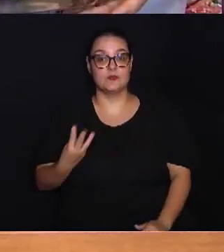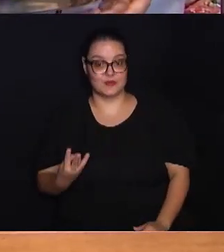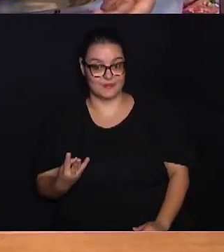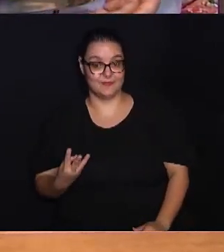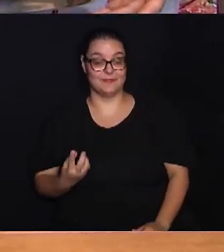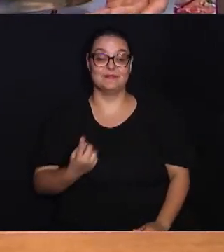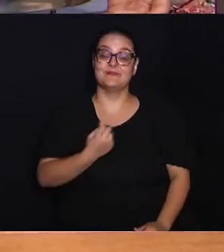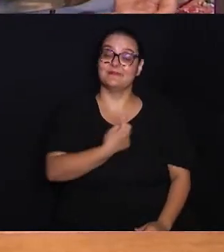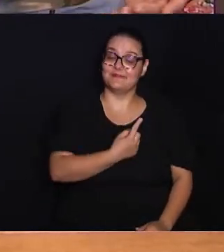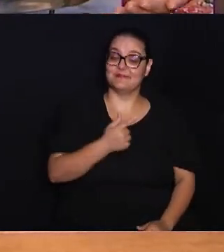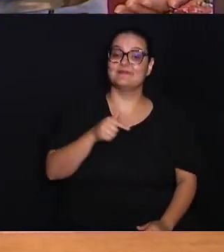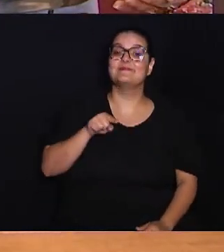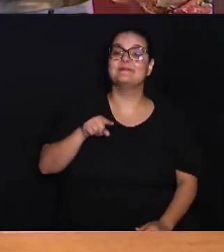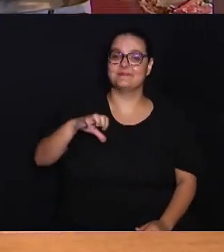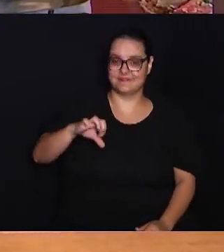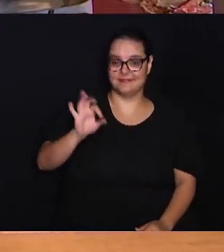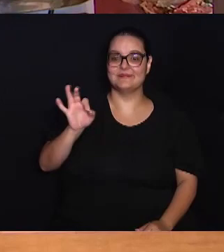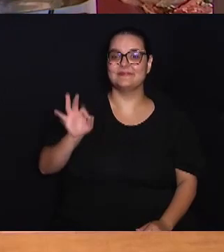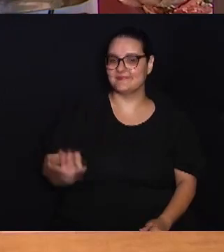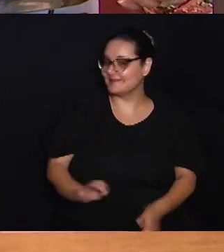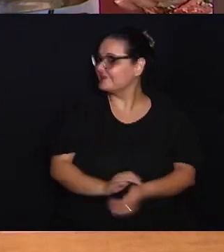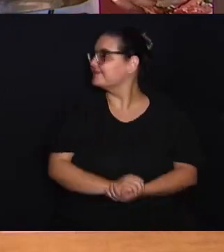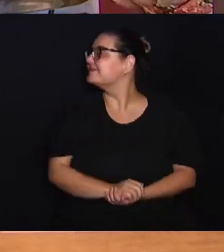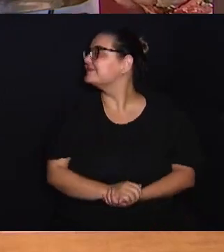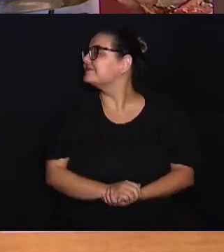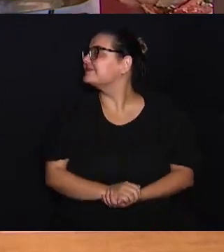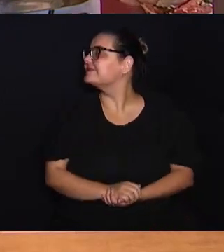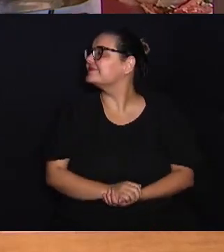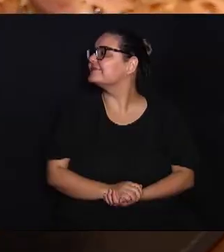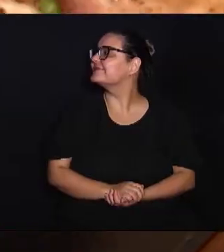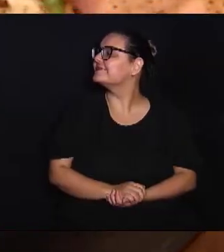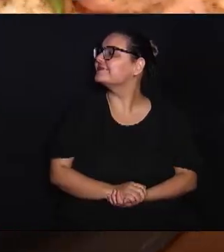em 2023 de 17.9